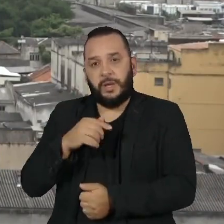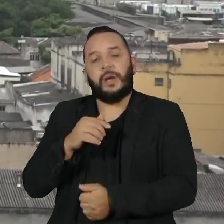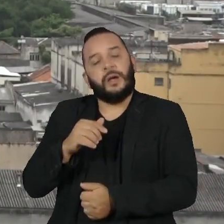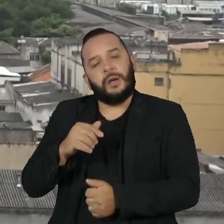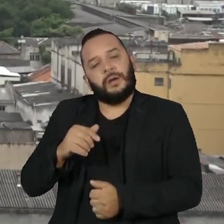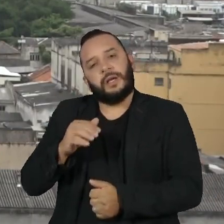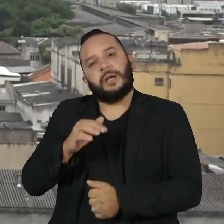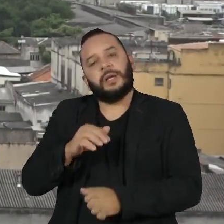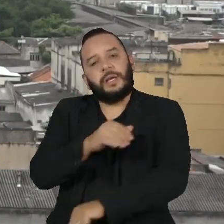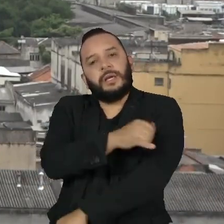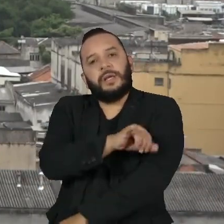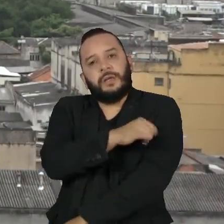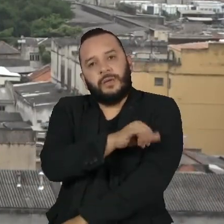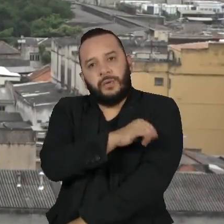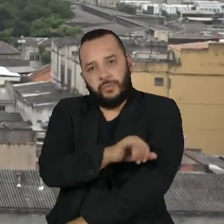Janeiro Rodrigo Gomes para o Jornal da Tarde